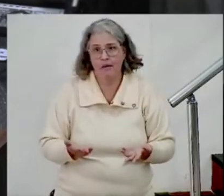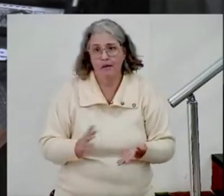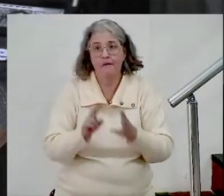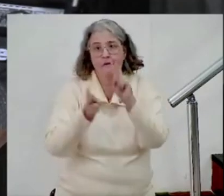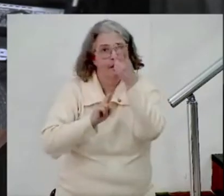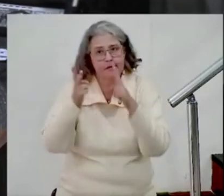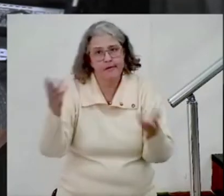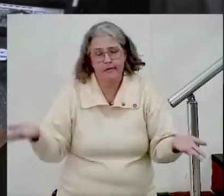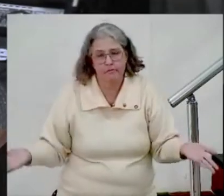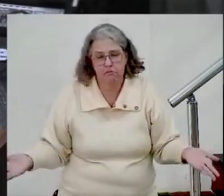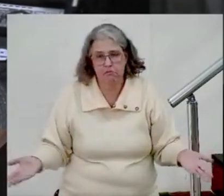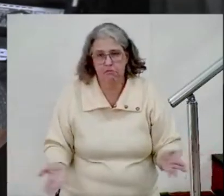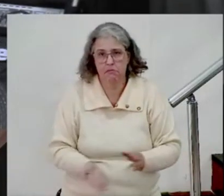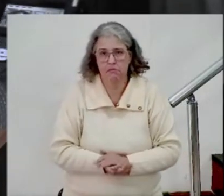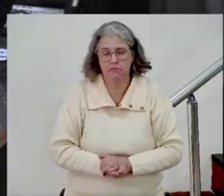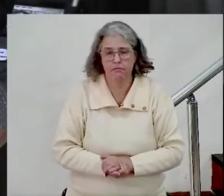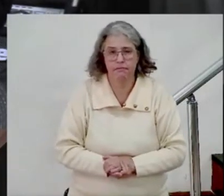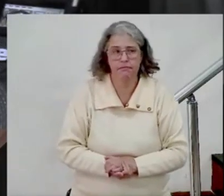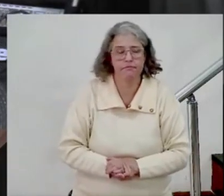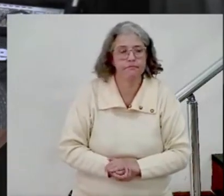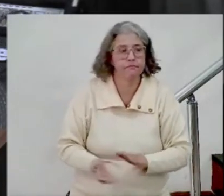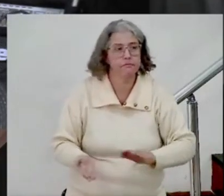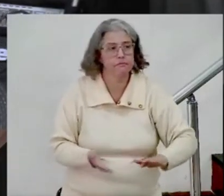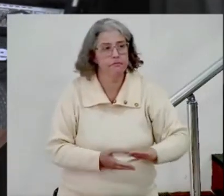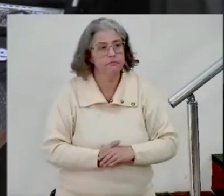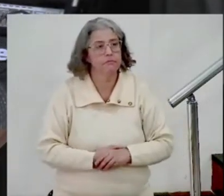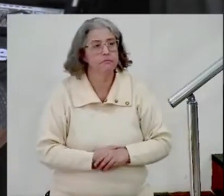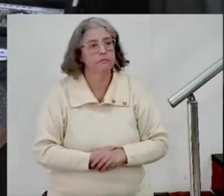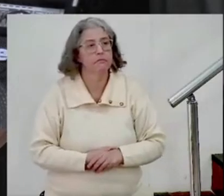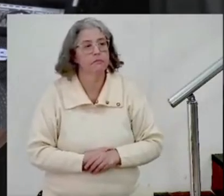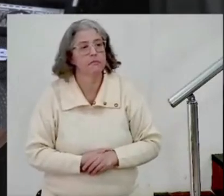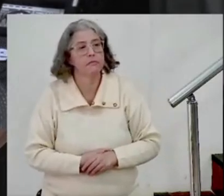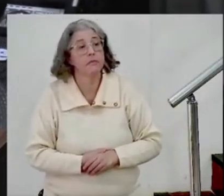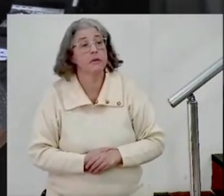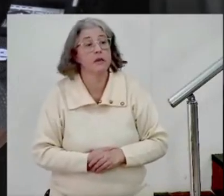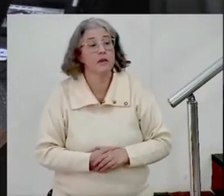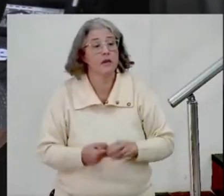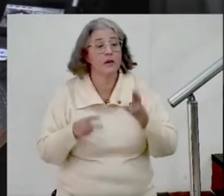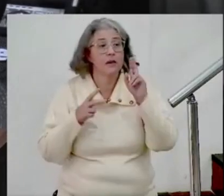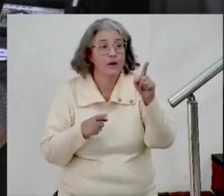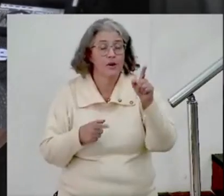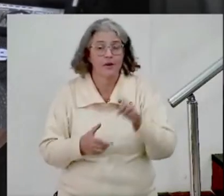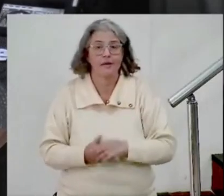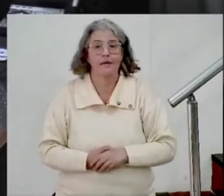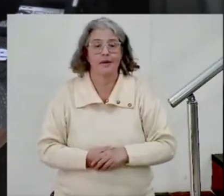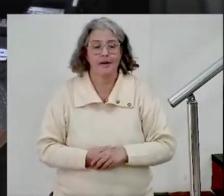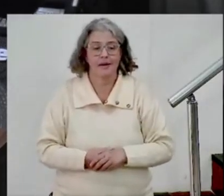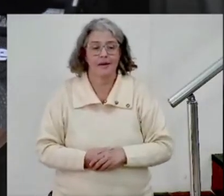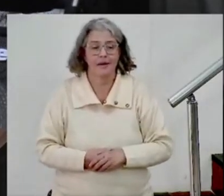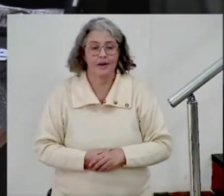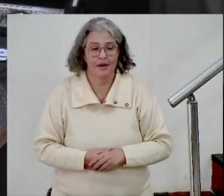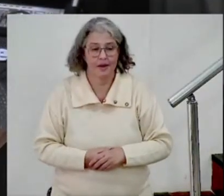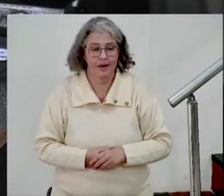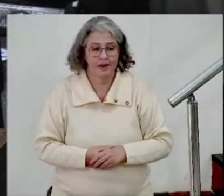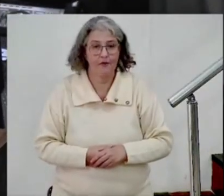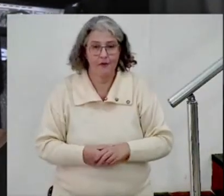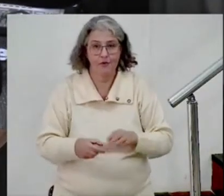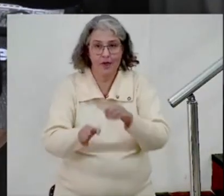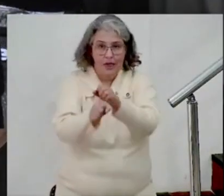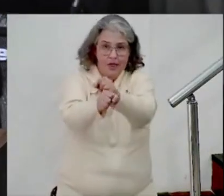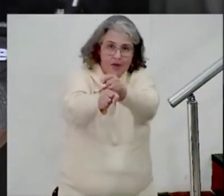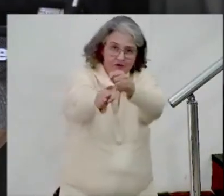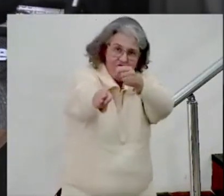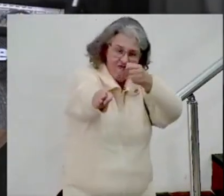funda. Funda é aquele estilingue Power 2.0 que Davi usou para derrotar Golias. Não pense